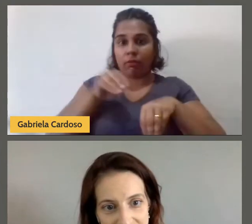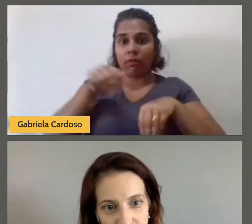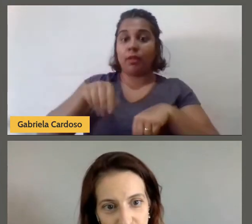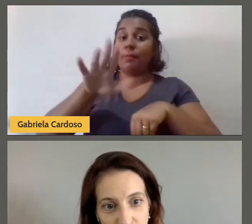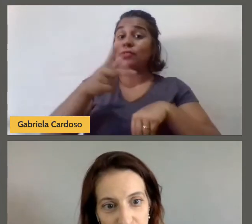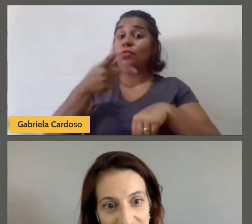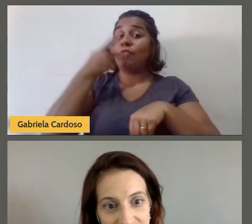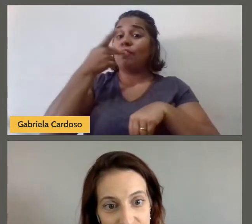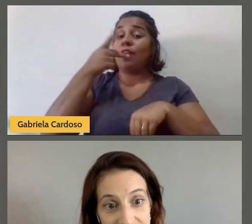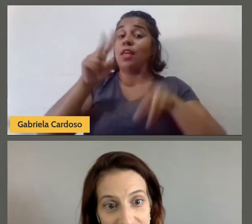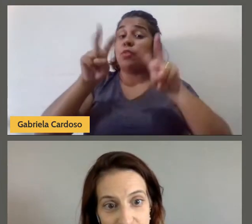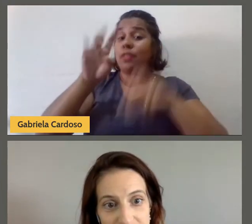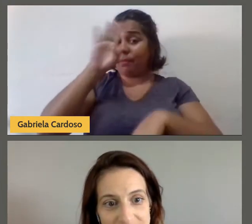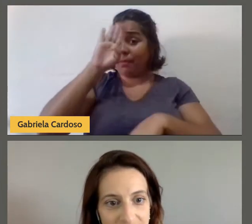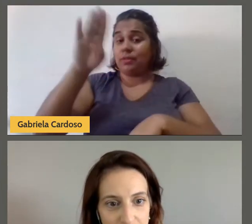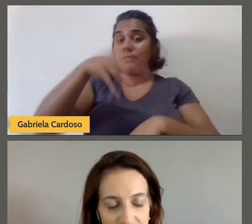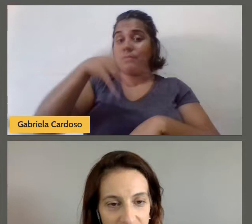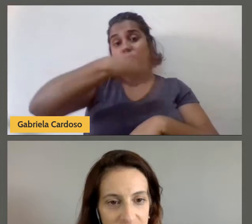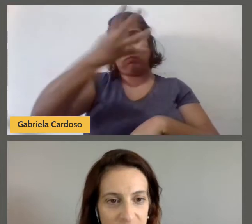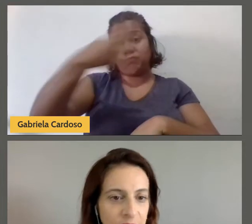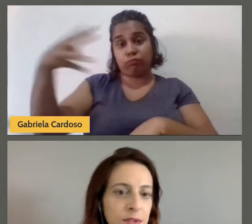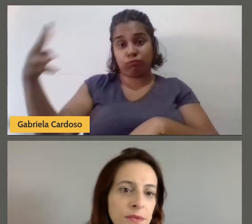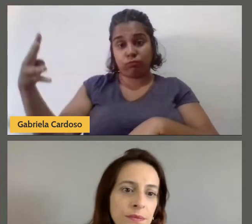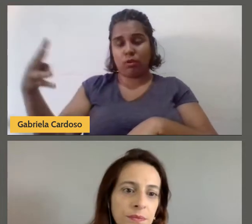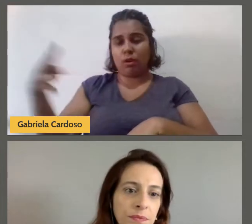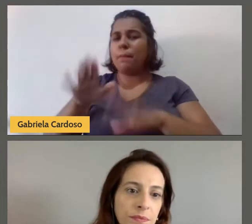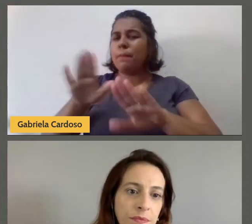aqui no Brasil? Como que vocês percebem?